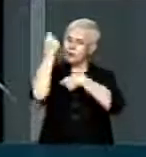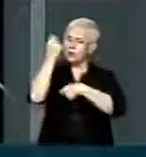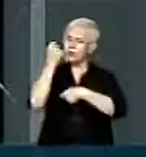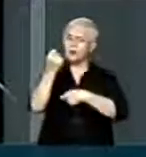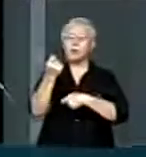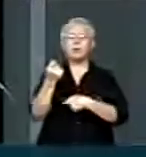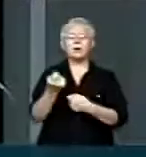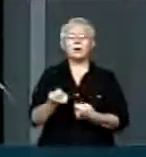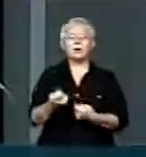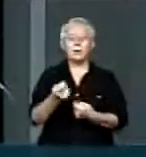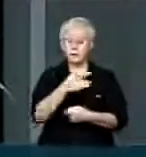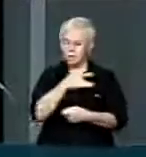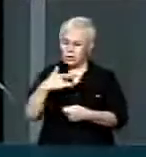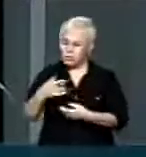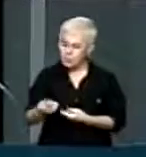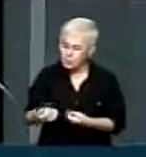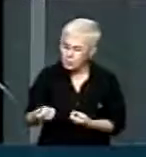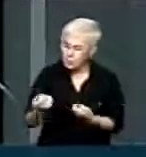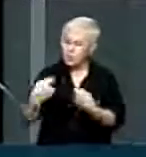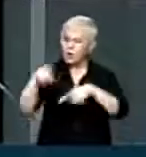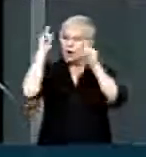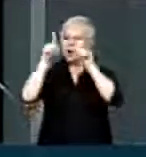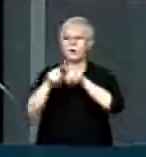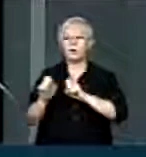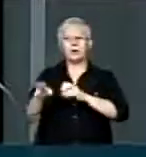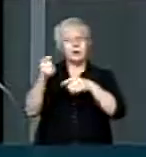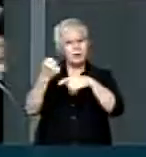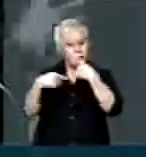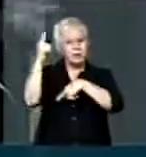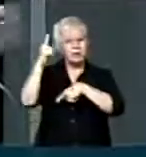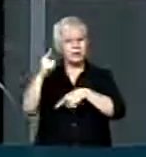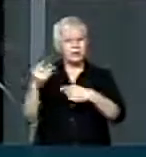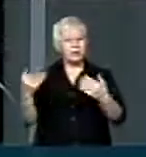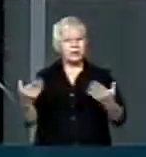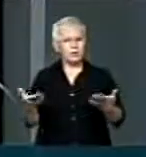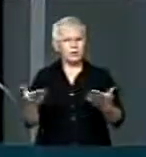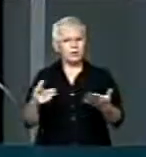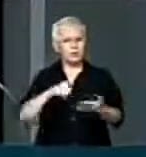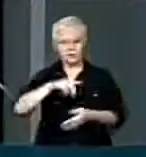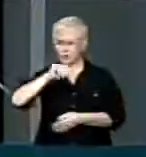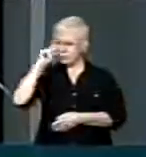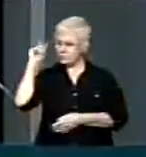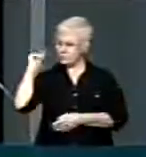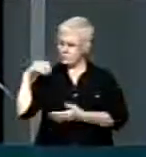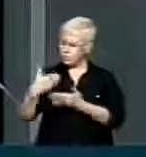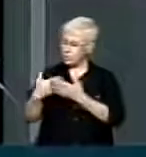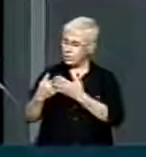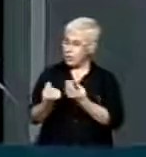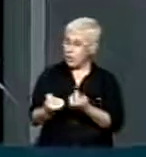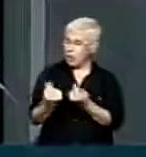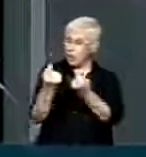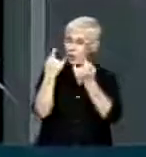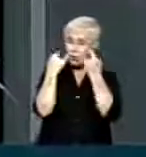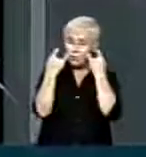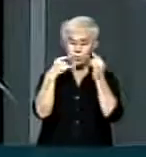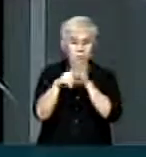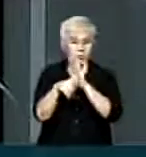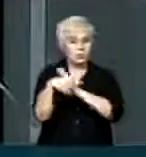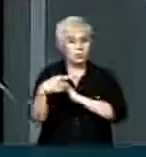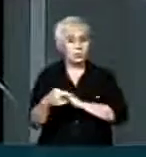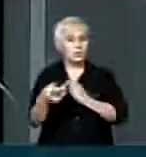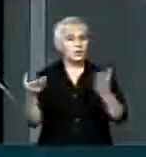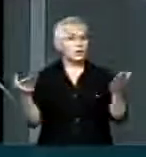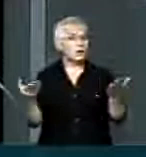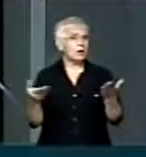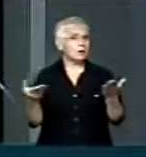quedas de juros, que por muito tempo foi, vamos dizer, uma fonte de lucro para os especuladores, nós sabemos que